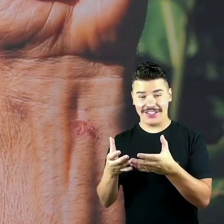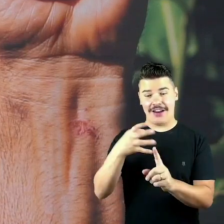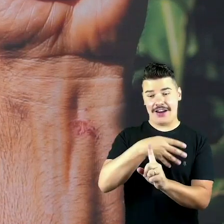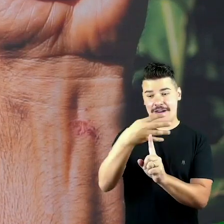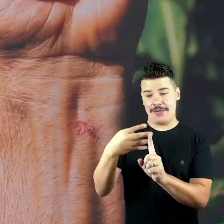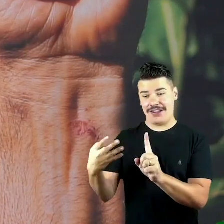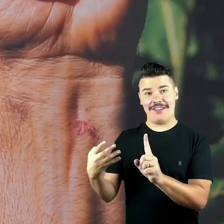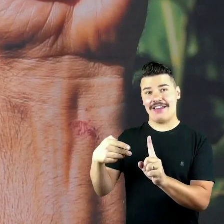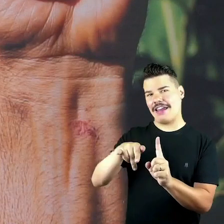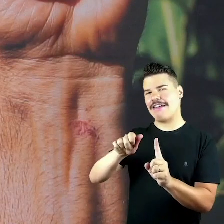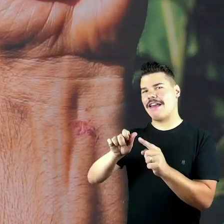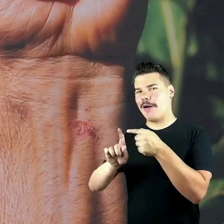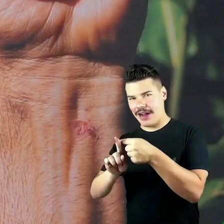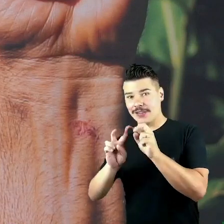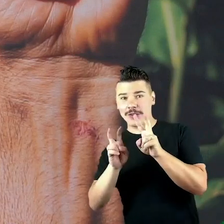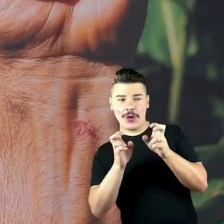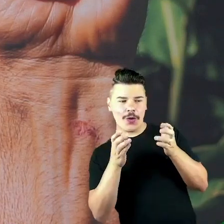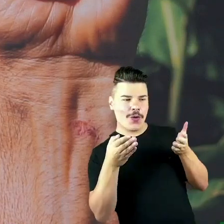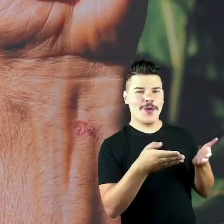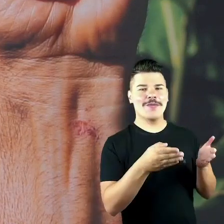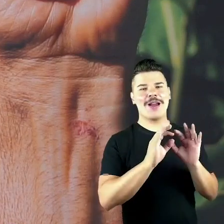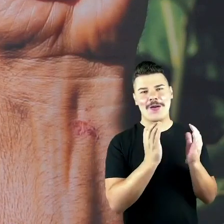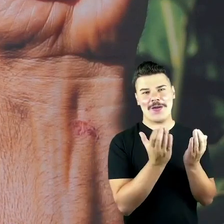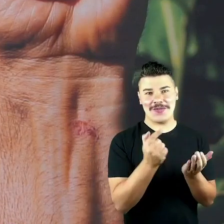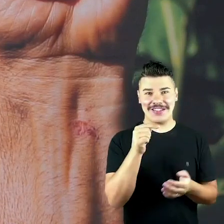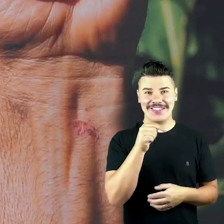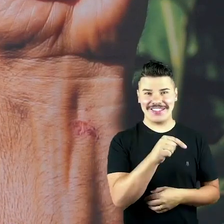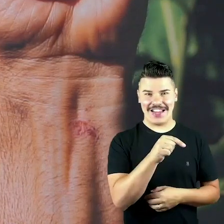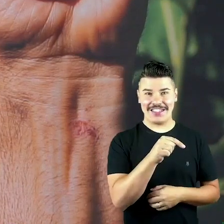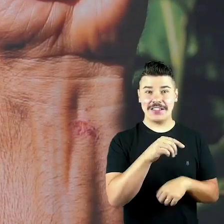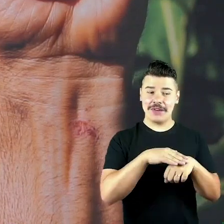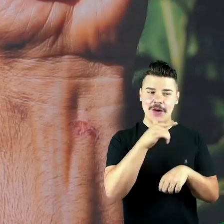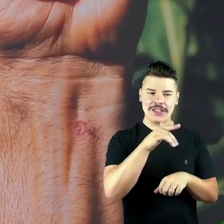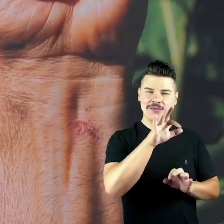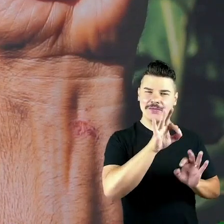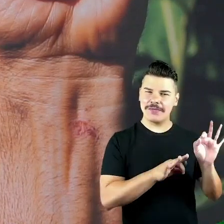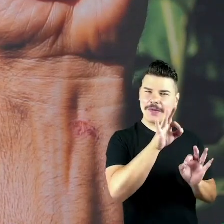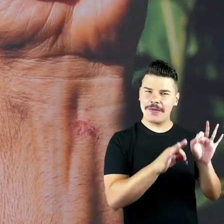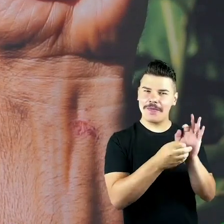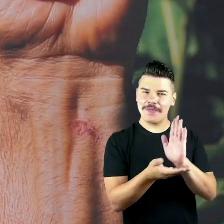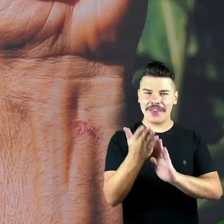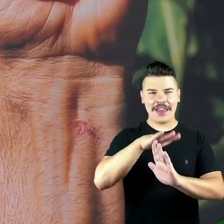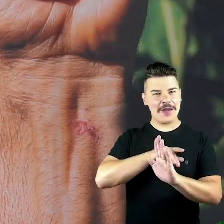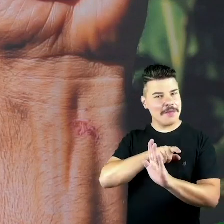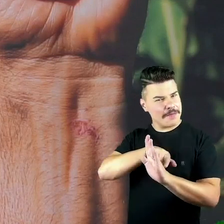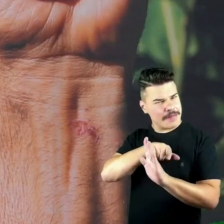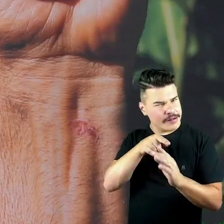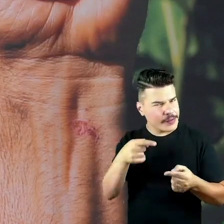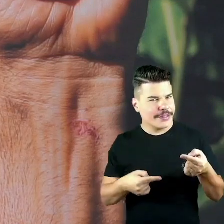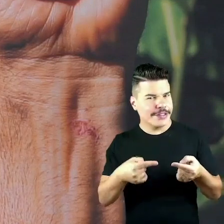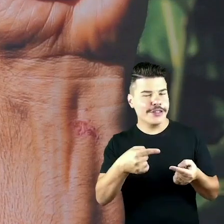comunidade LGBTQIA+, para pensar não só as questões da nossa comunidade, mas para criar metáforas para